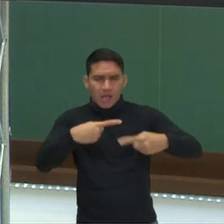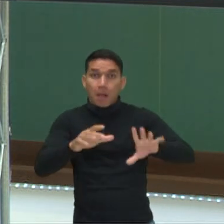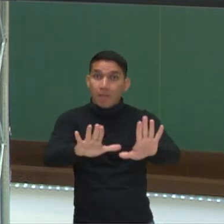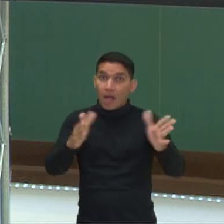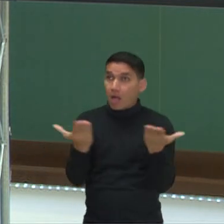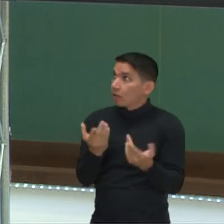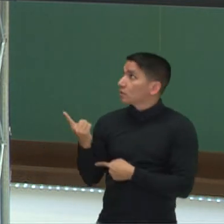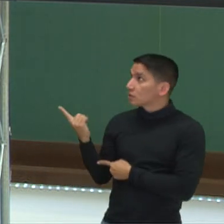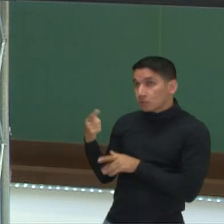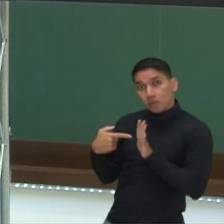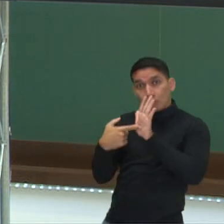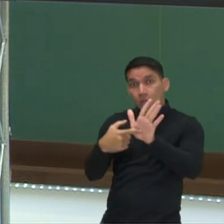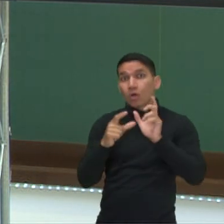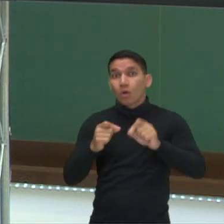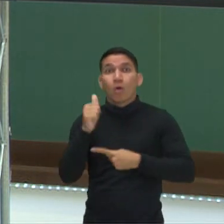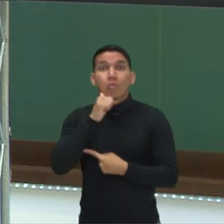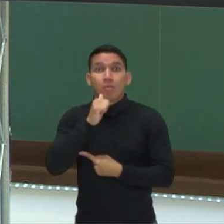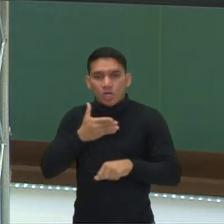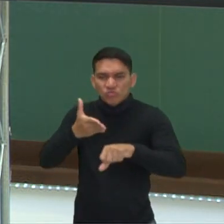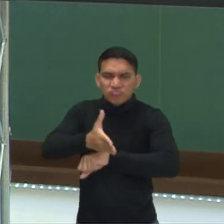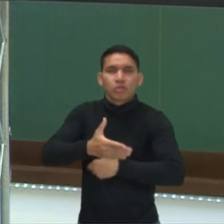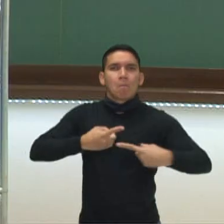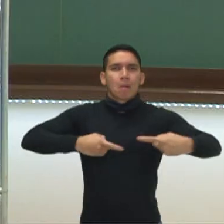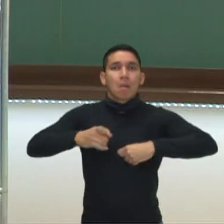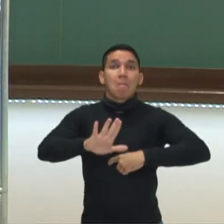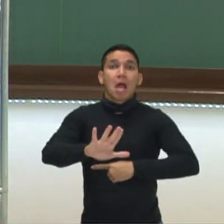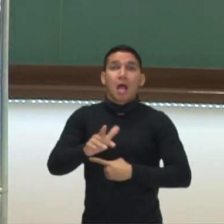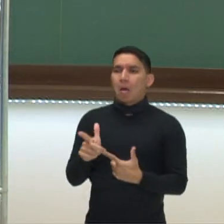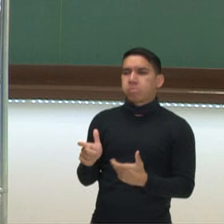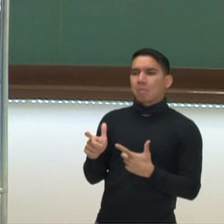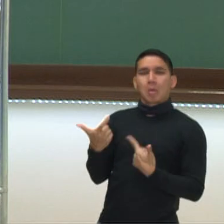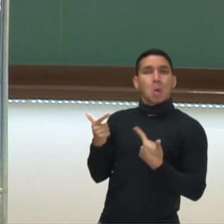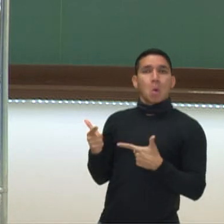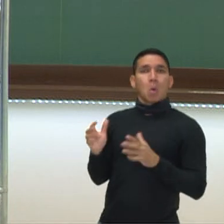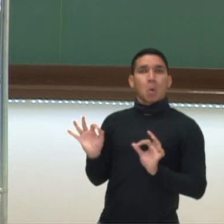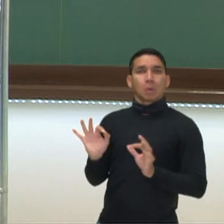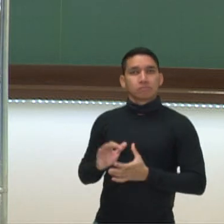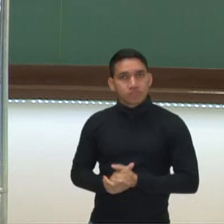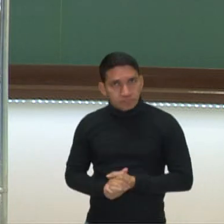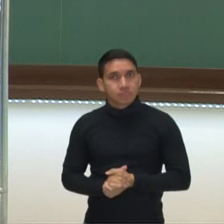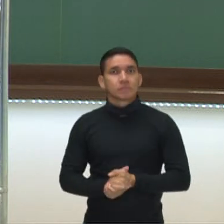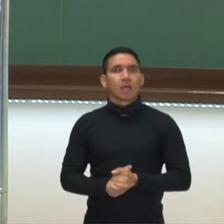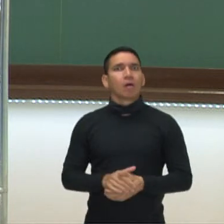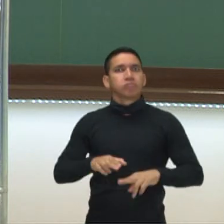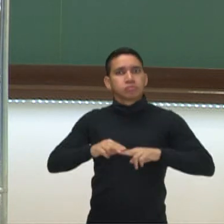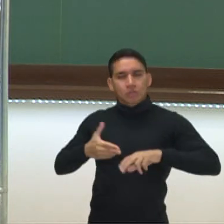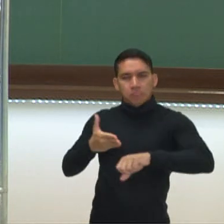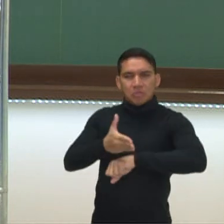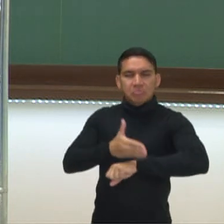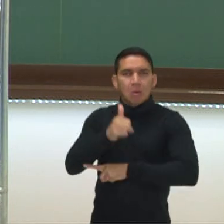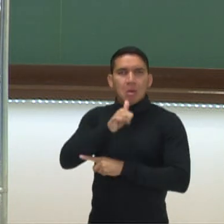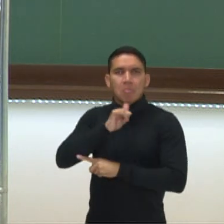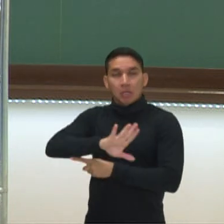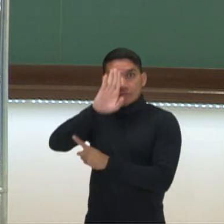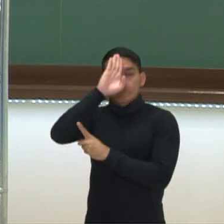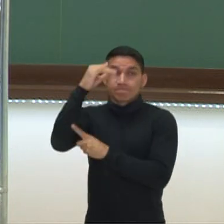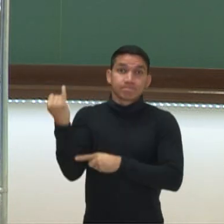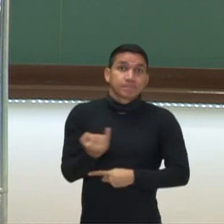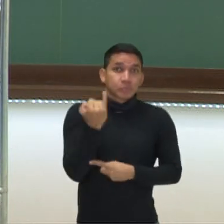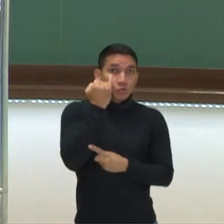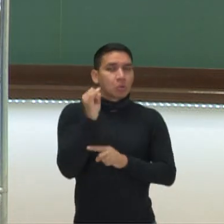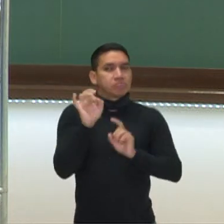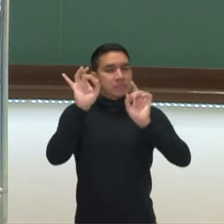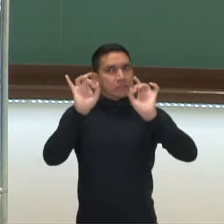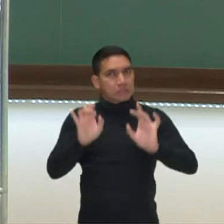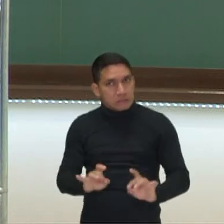caso mostrando mulheres que participavam da guerra, mas sem armas. Participação feminina extremamente importante e